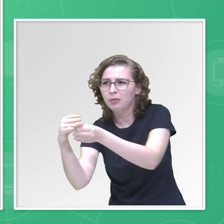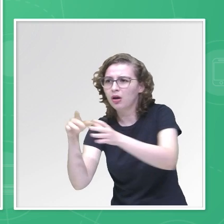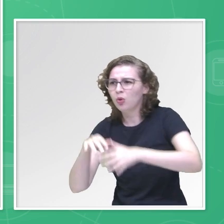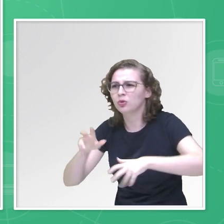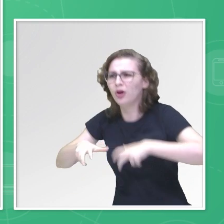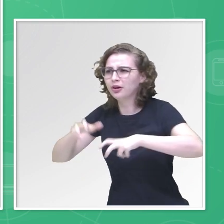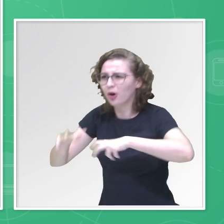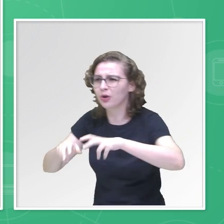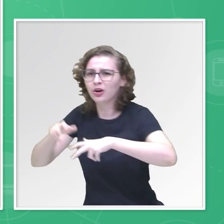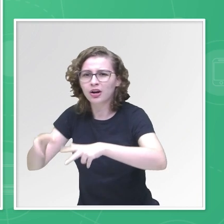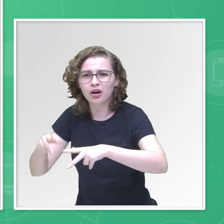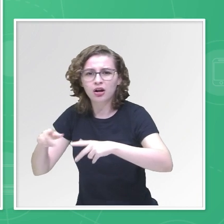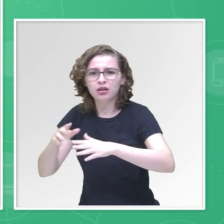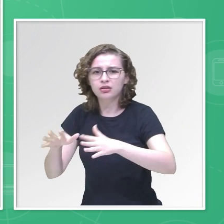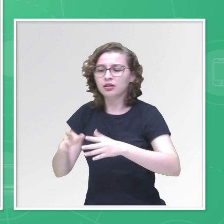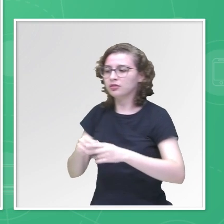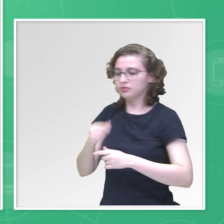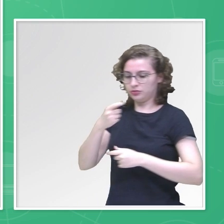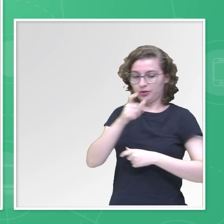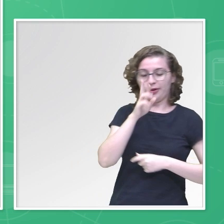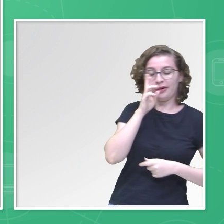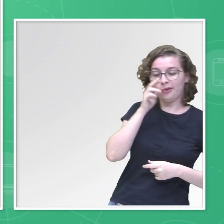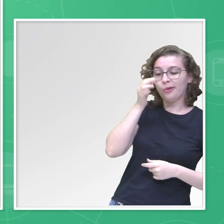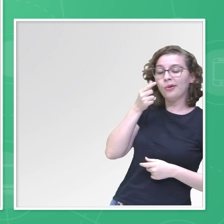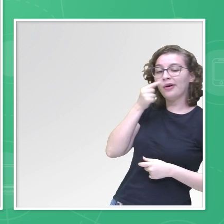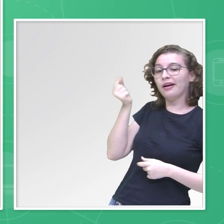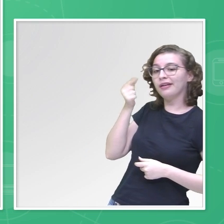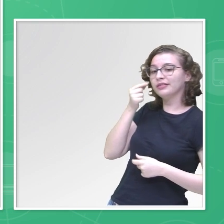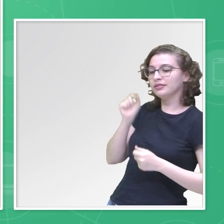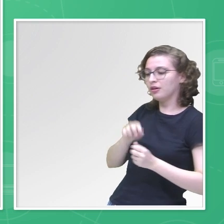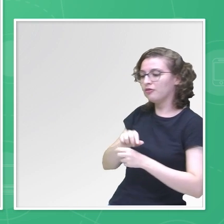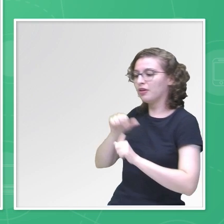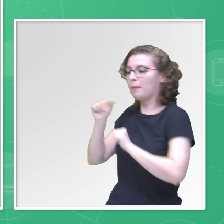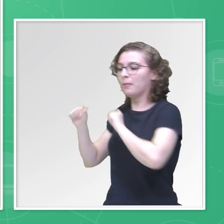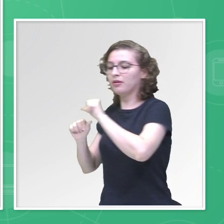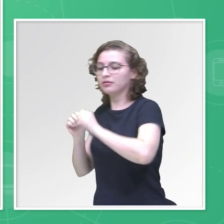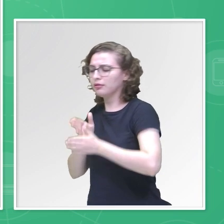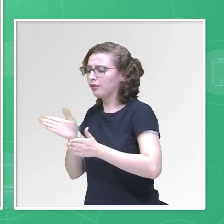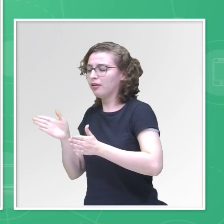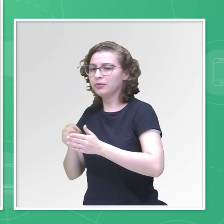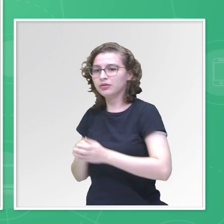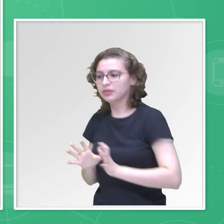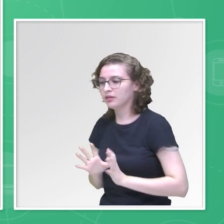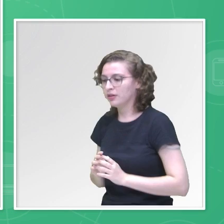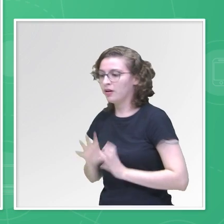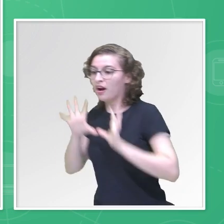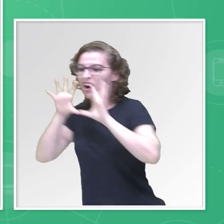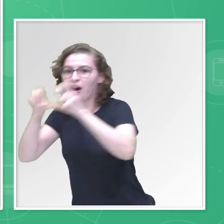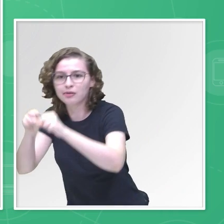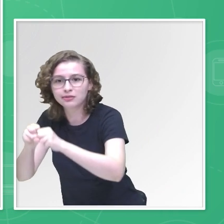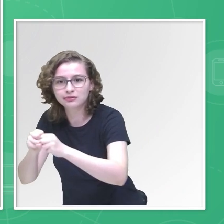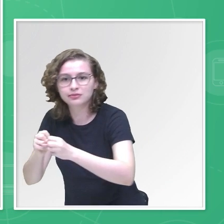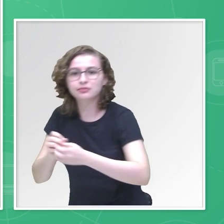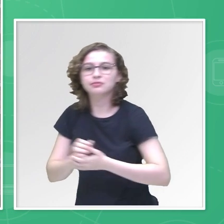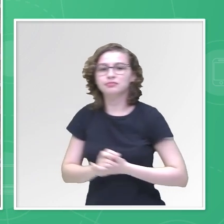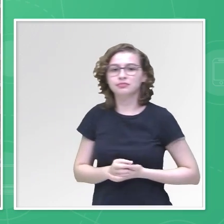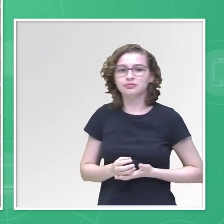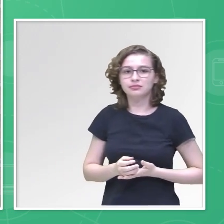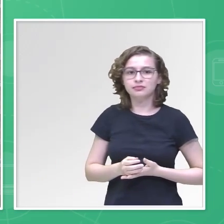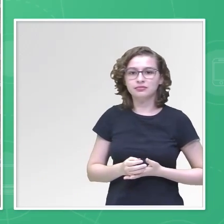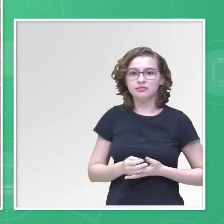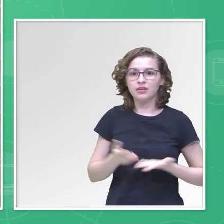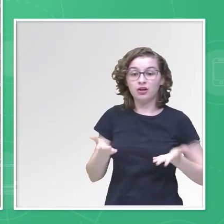corro você só precisa mudar de direção disso gato e devorou olha aqui o exemplo de um texto narrativo